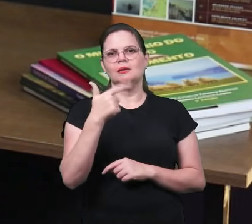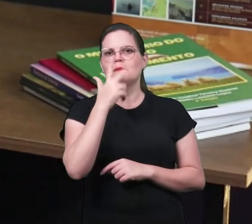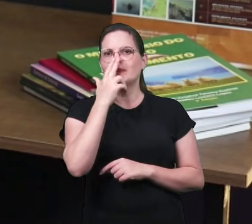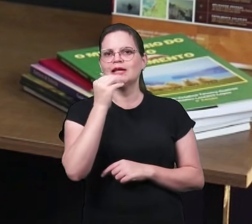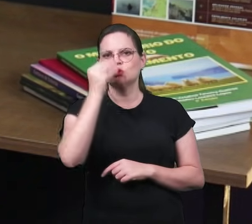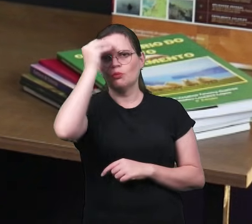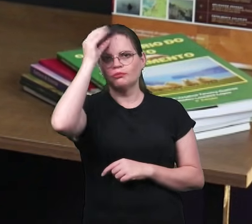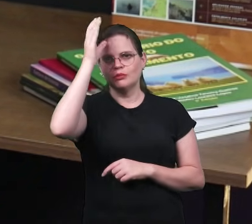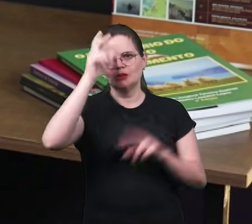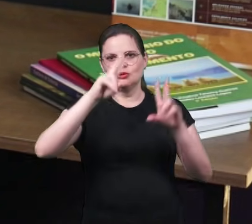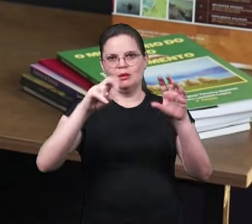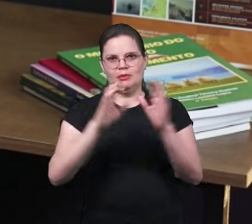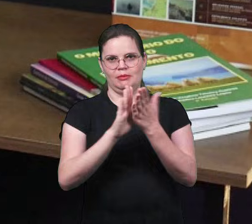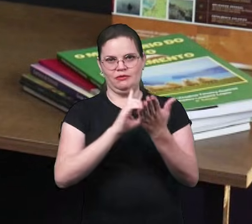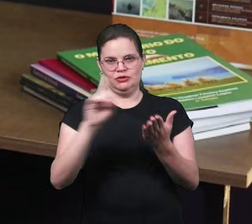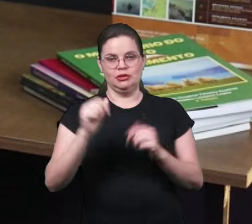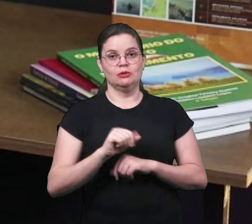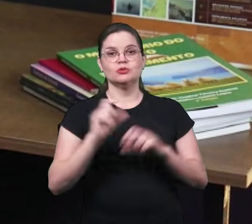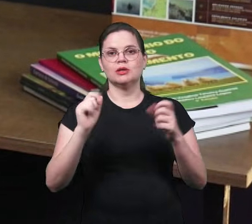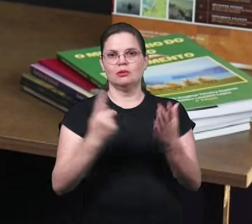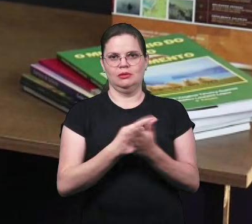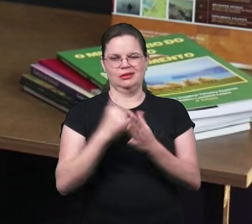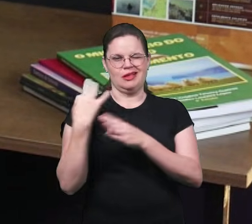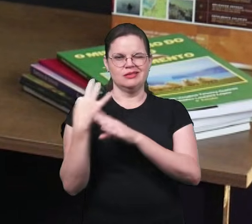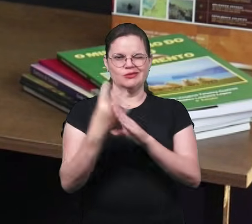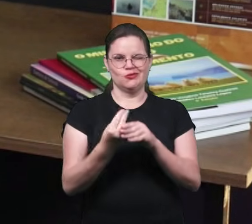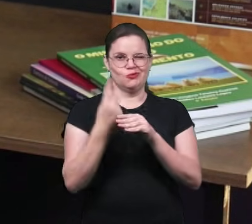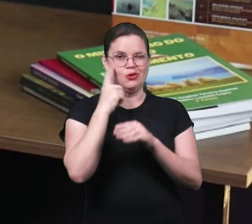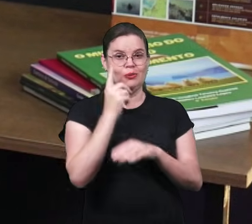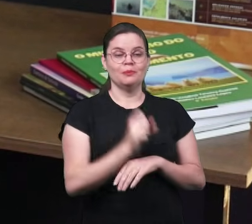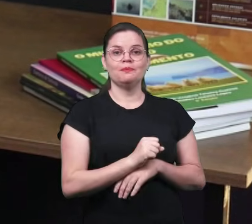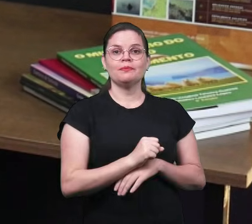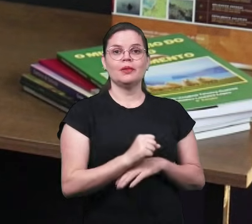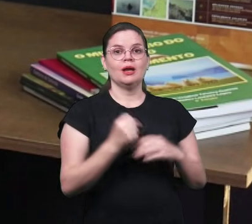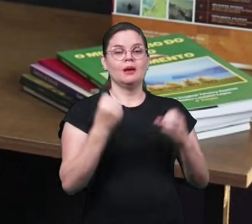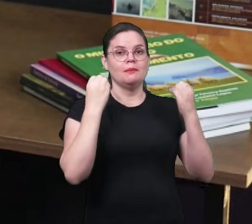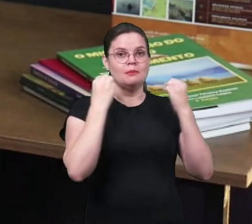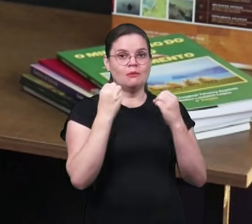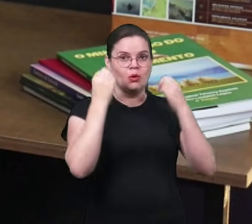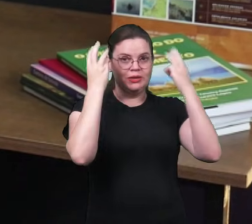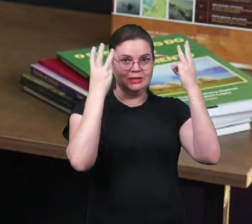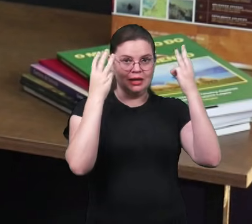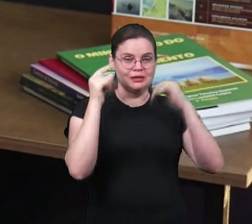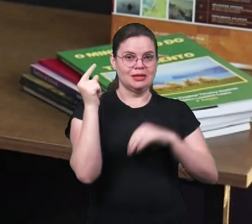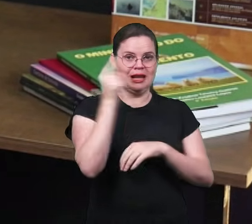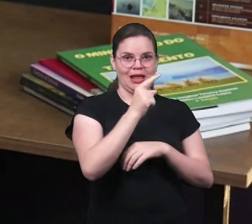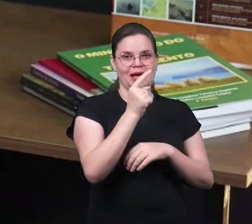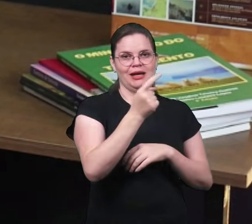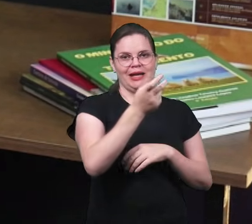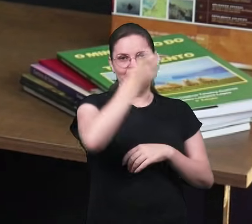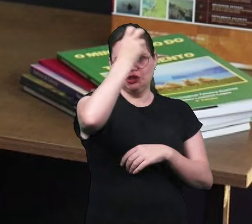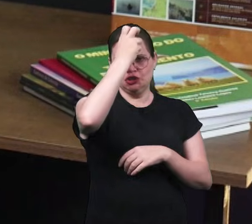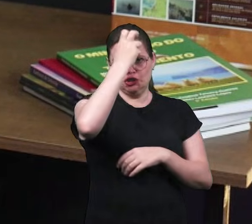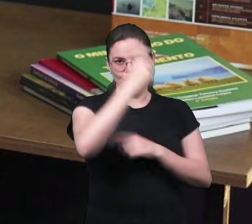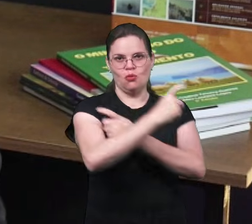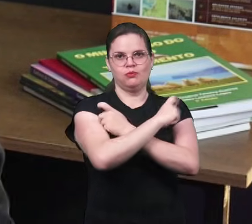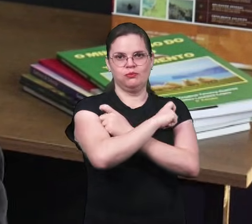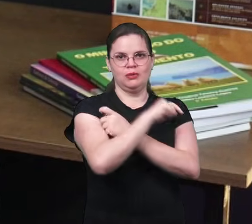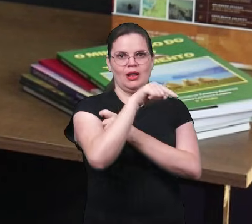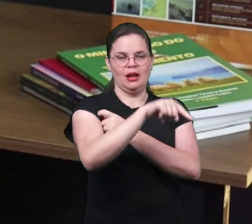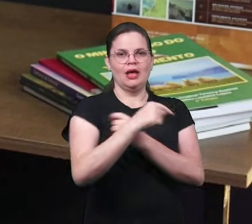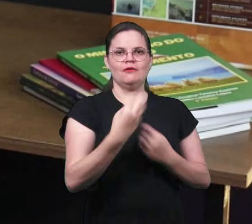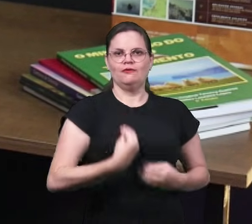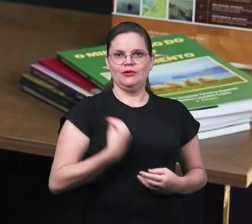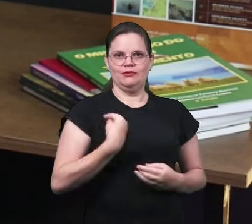porque Moisés foi criado pela filha de Faraó, mas ele mata um egípcio ali, por causa